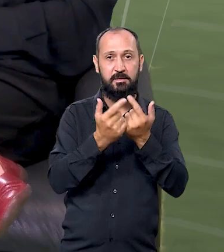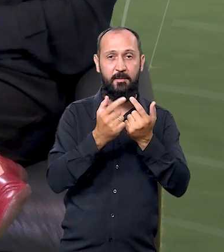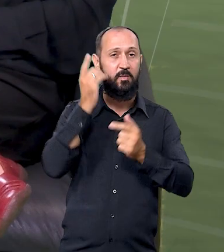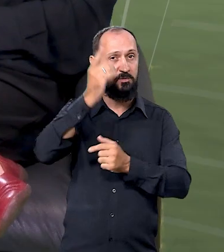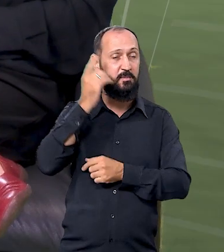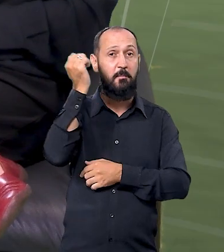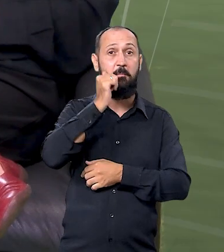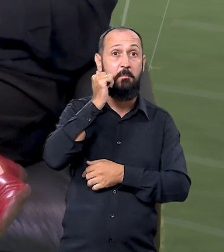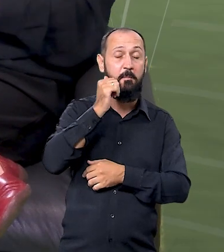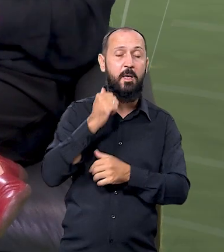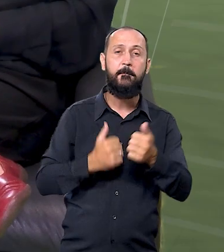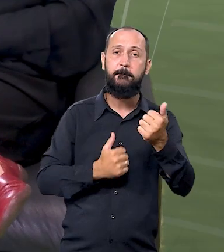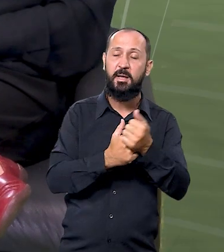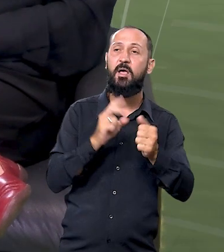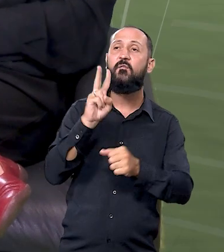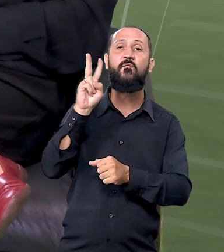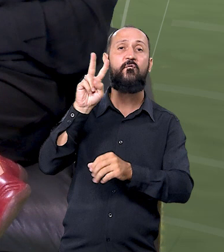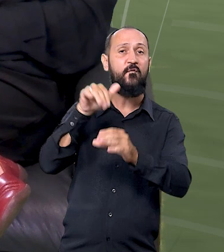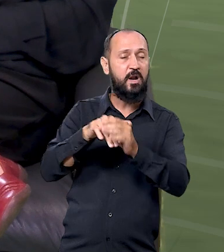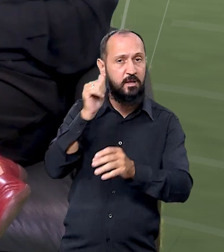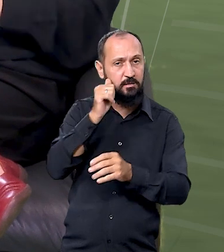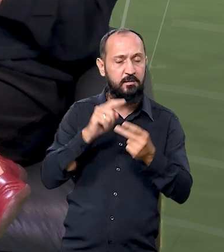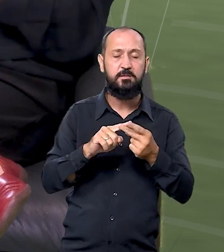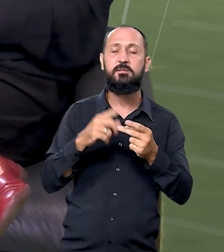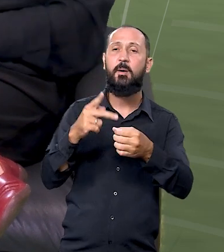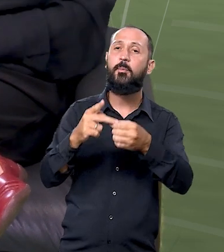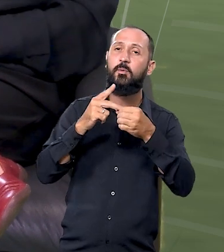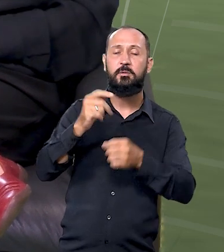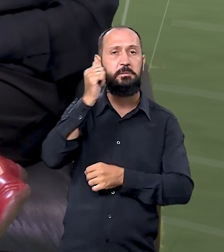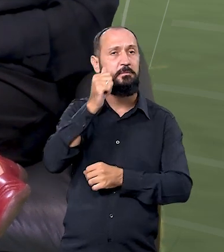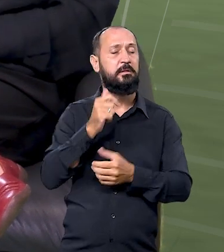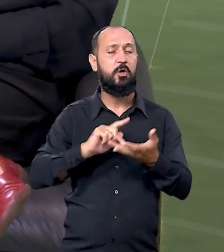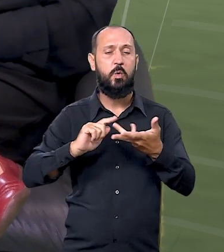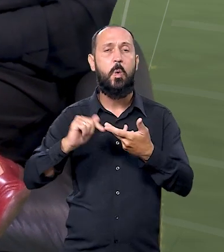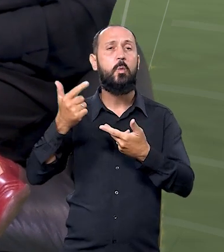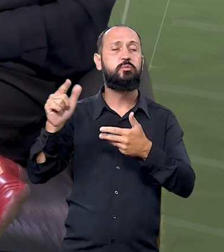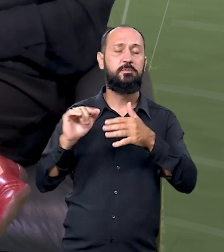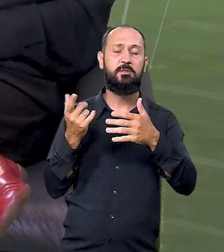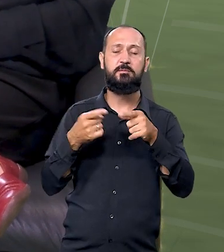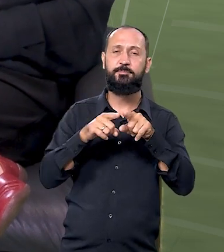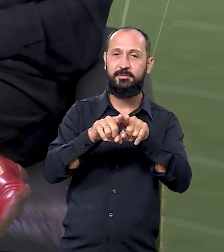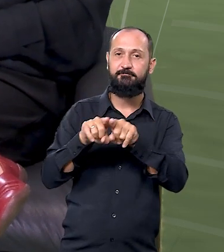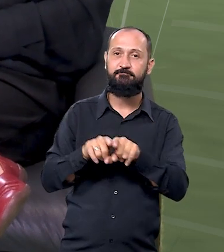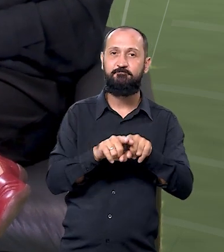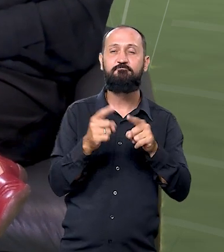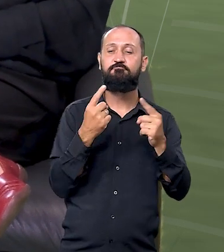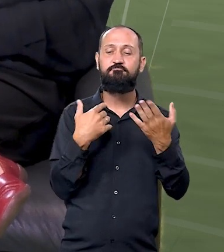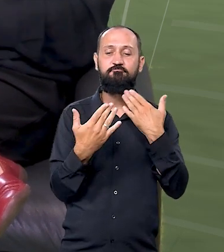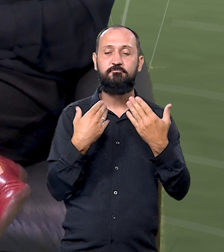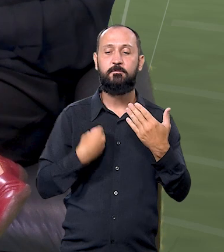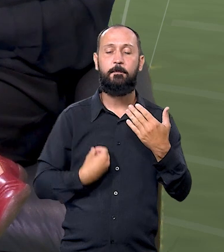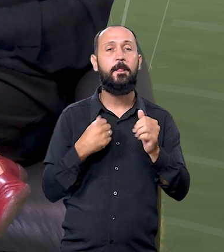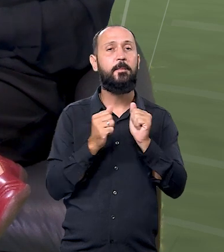Legislativa, queremos levar também para as vereadoras no interior, para as procuradorias das mulheres, entre outras parcerias,